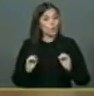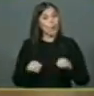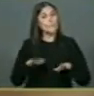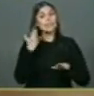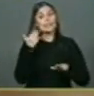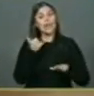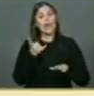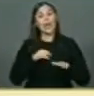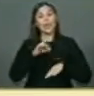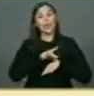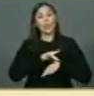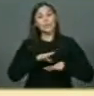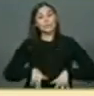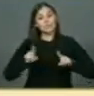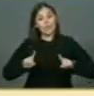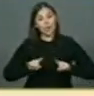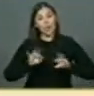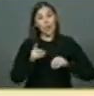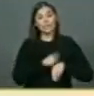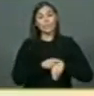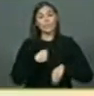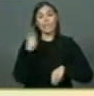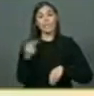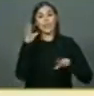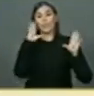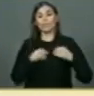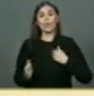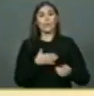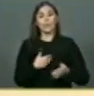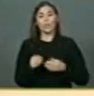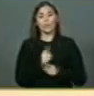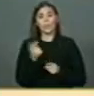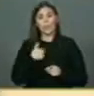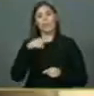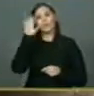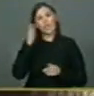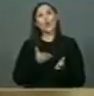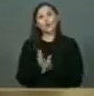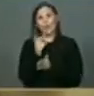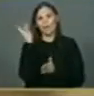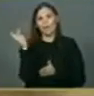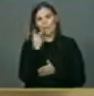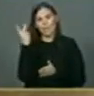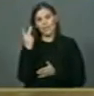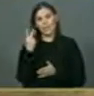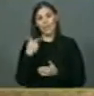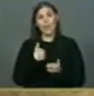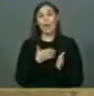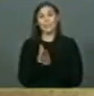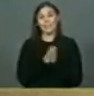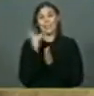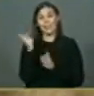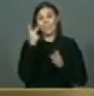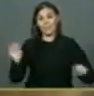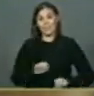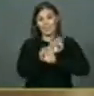é que a doença não evolua. Não sei quanto tempo vou andar aqui, nem me interessa, porque eu sei que vou andar aqui em algum tempo, e vou gozar a vida nesse sentido, não